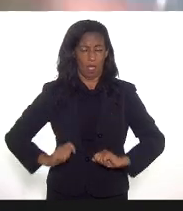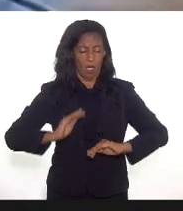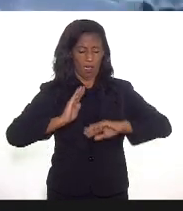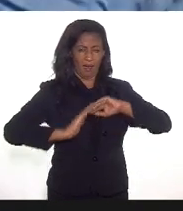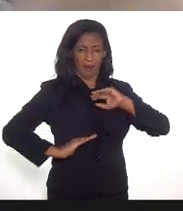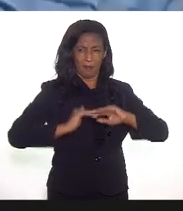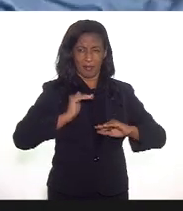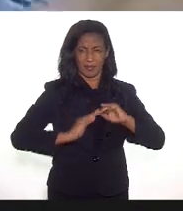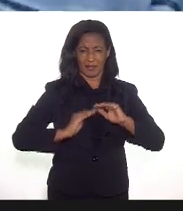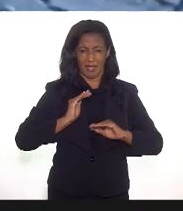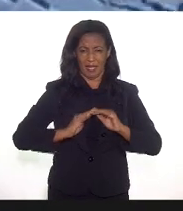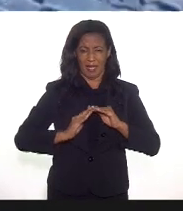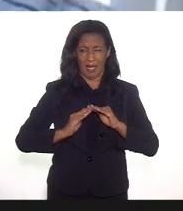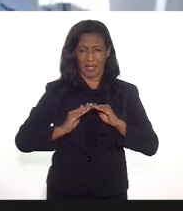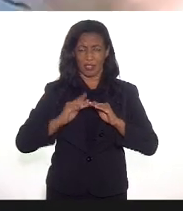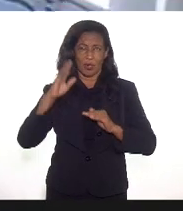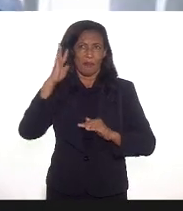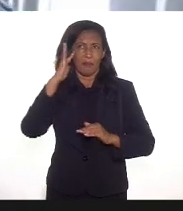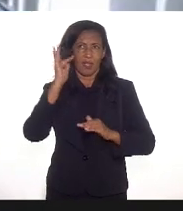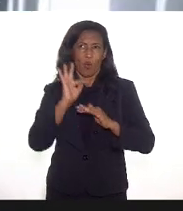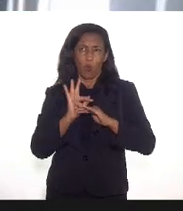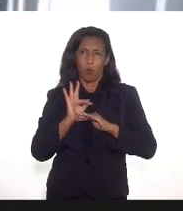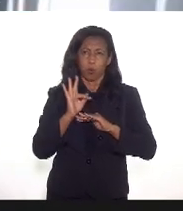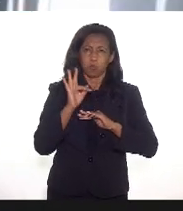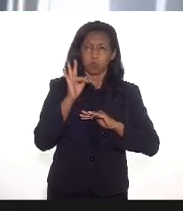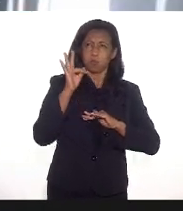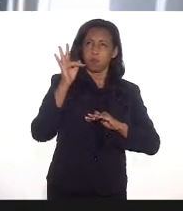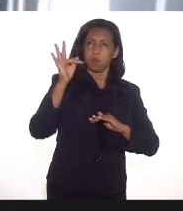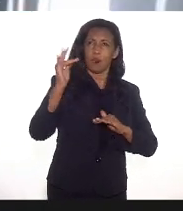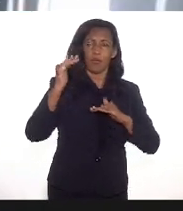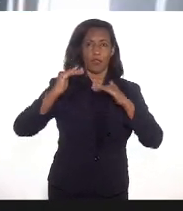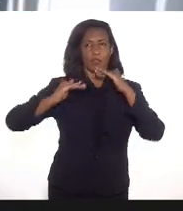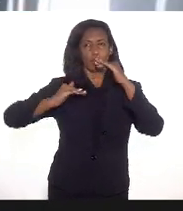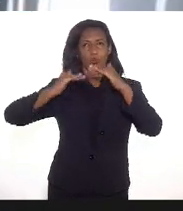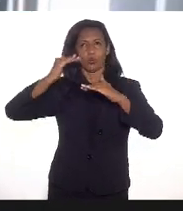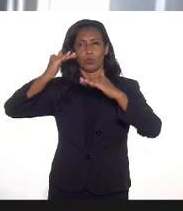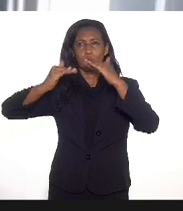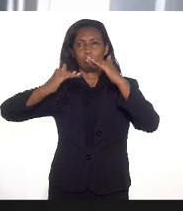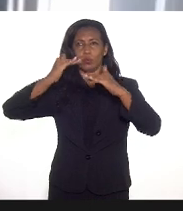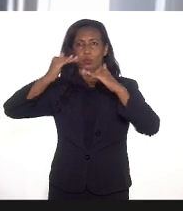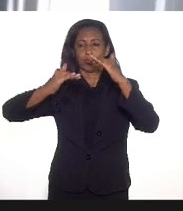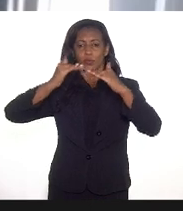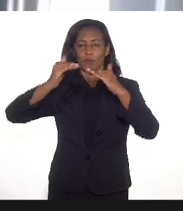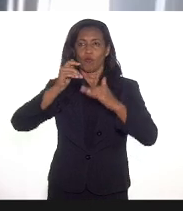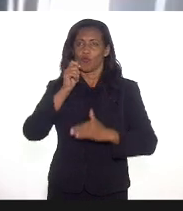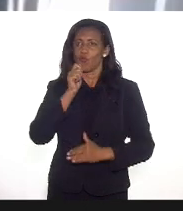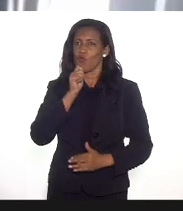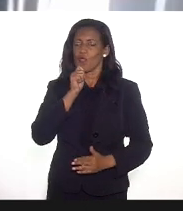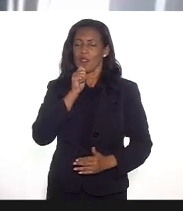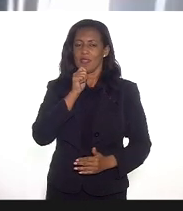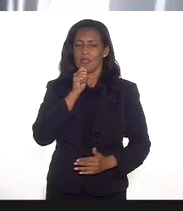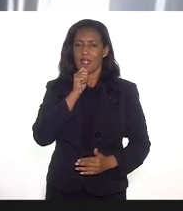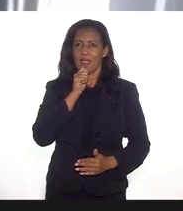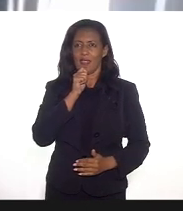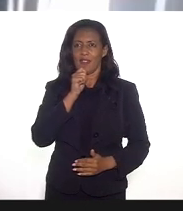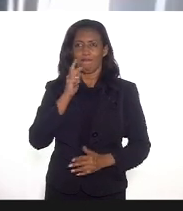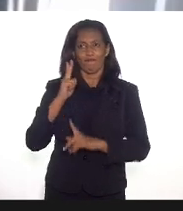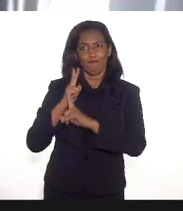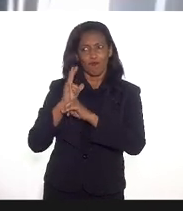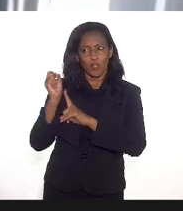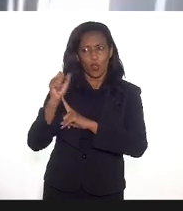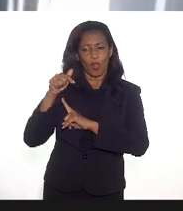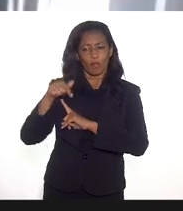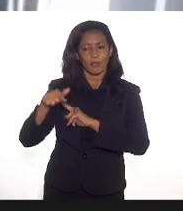de divisar no médio e longo prazo horizonte de desenvolvimento, a gente não consegue ter êxito nessa missão se a gente não fizer